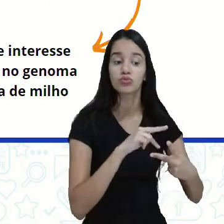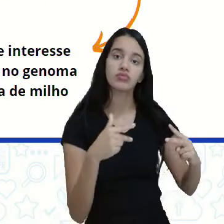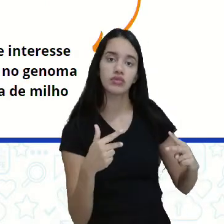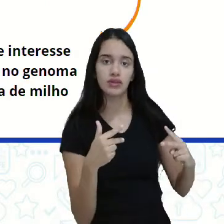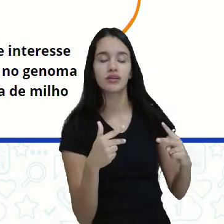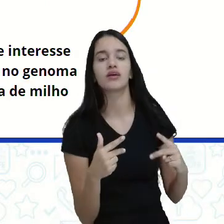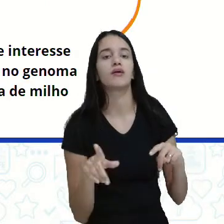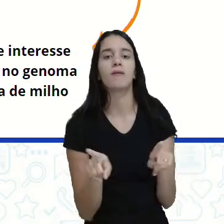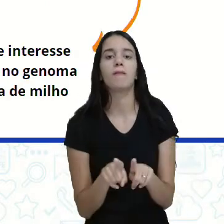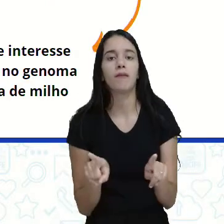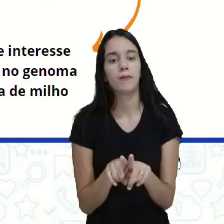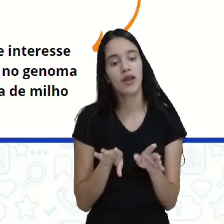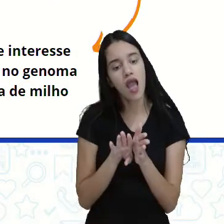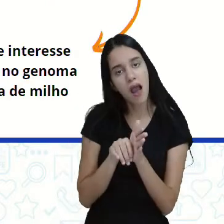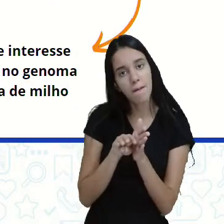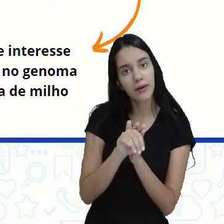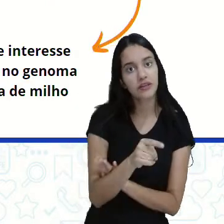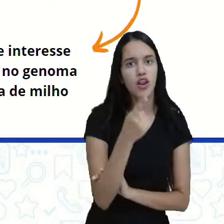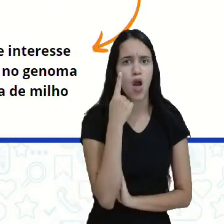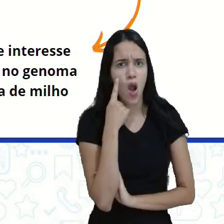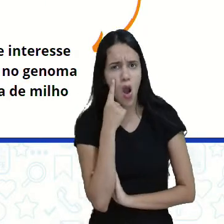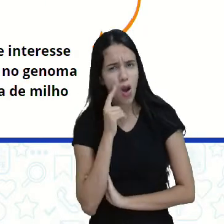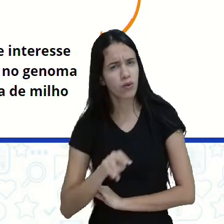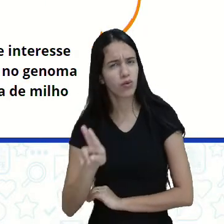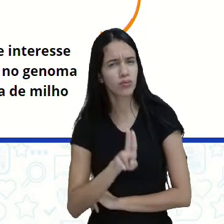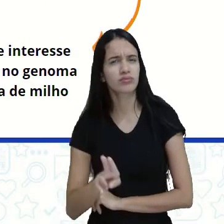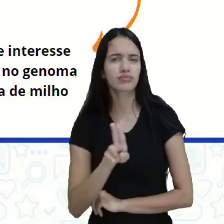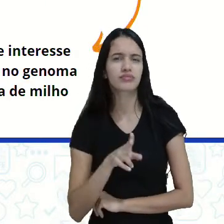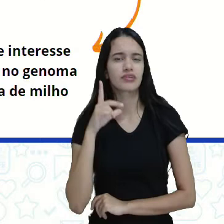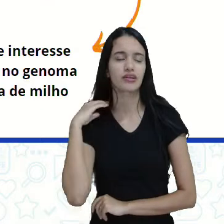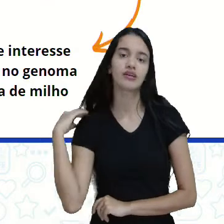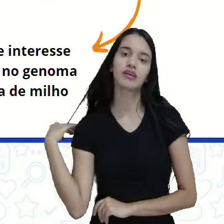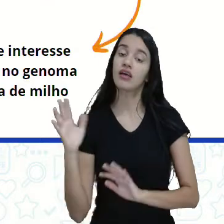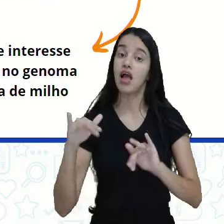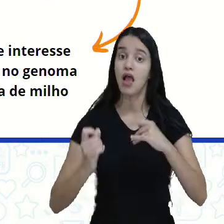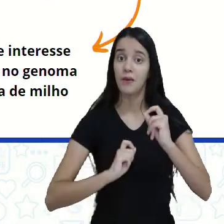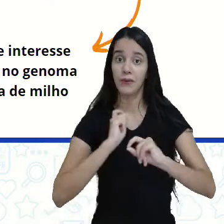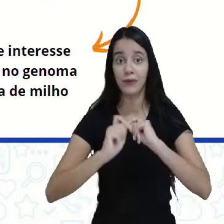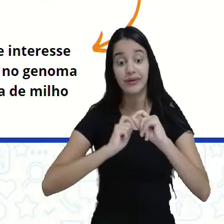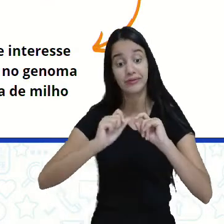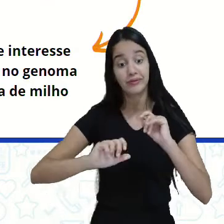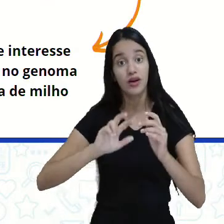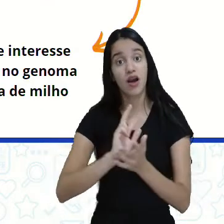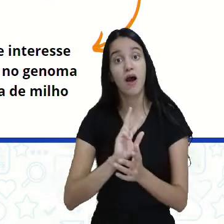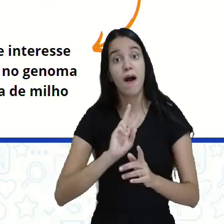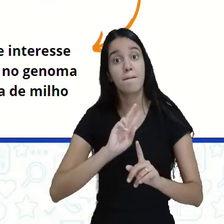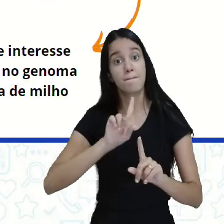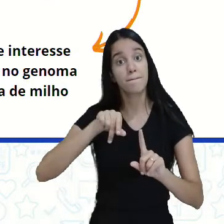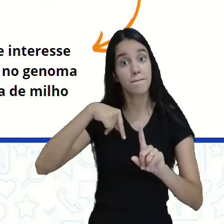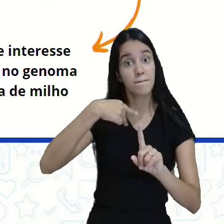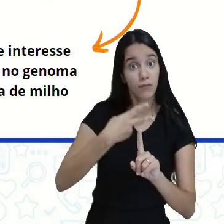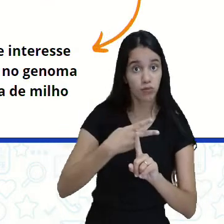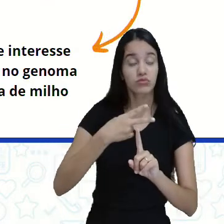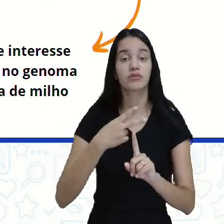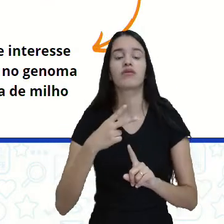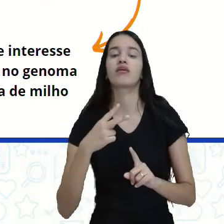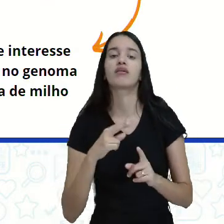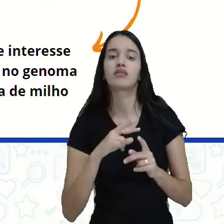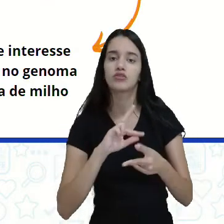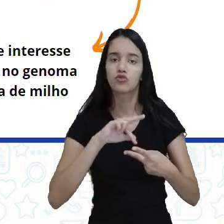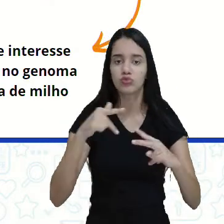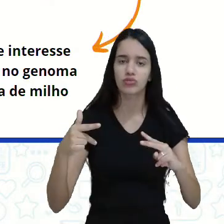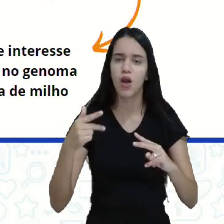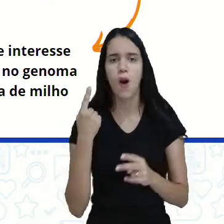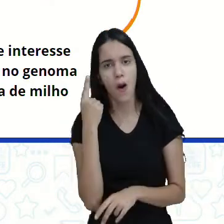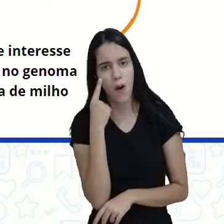e as bactérias, olha só como eles utilizam as bactérias, né? As bactérias é que vão fazer a multiplicação desse gene, tá certo? Então,